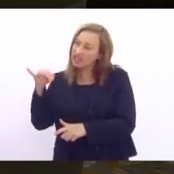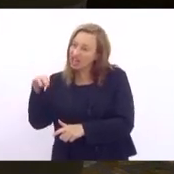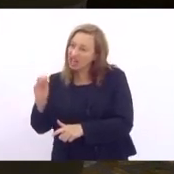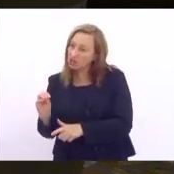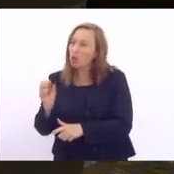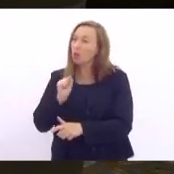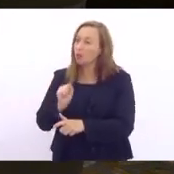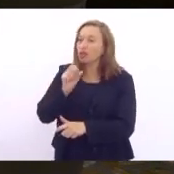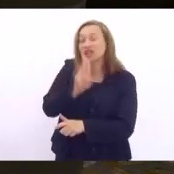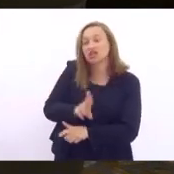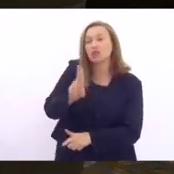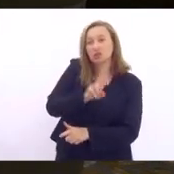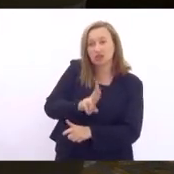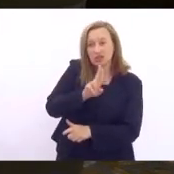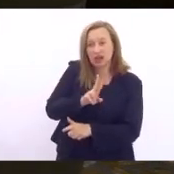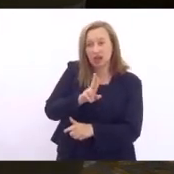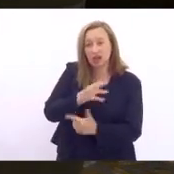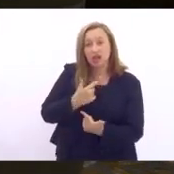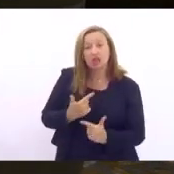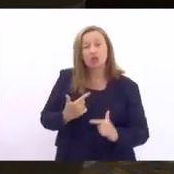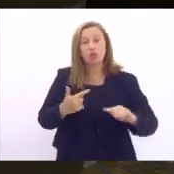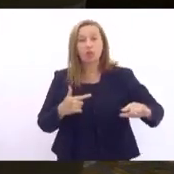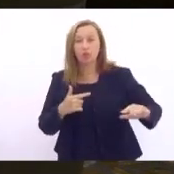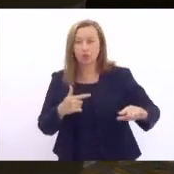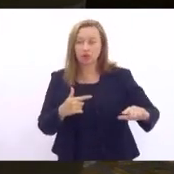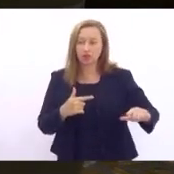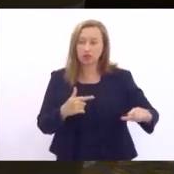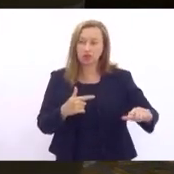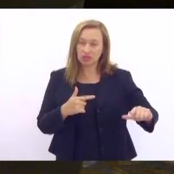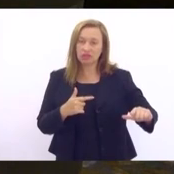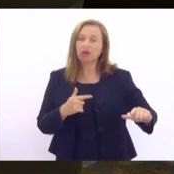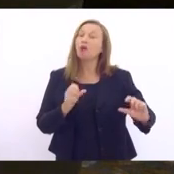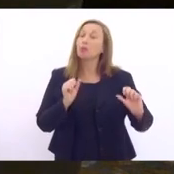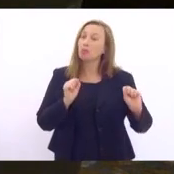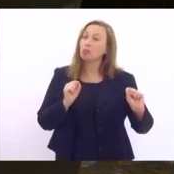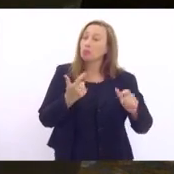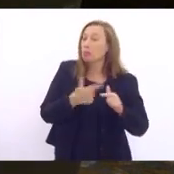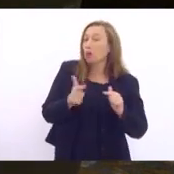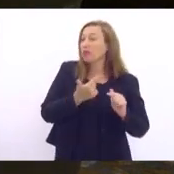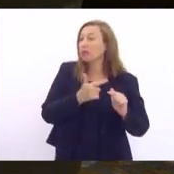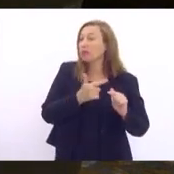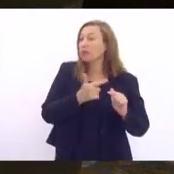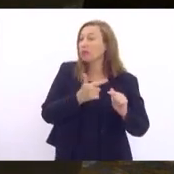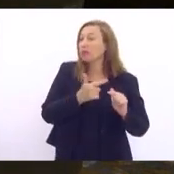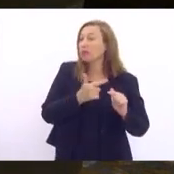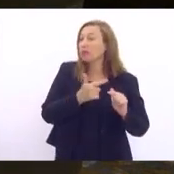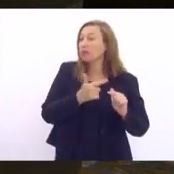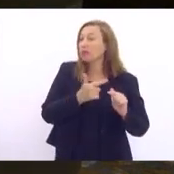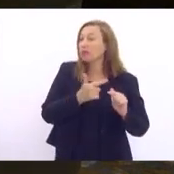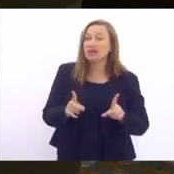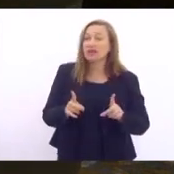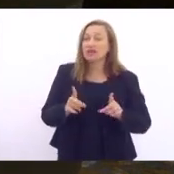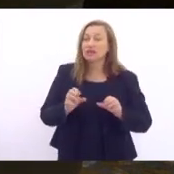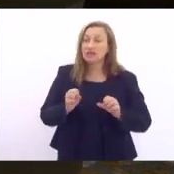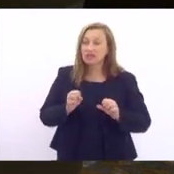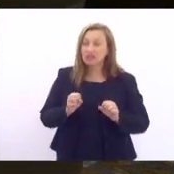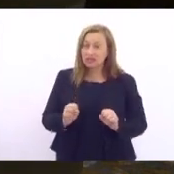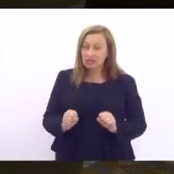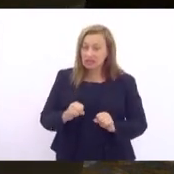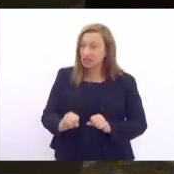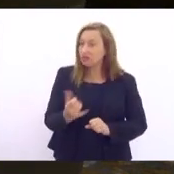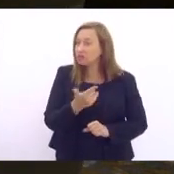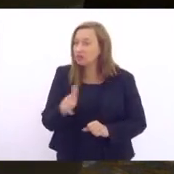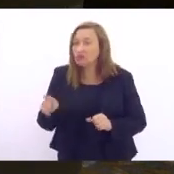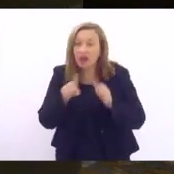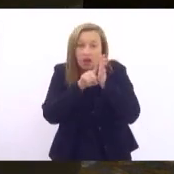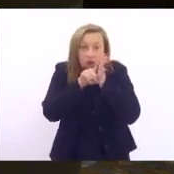ser acrescentada e plantar mais, não há problema. Agora, do jeito que está, sem consultar a área técnica... Projeto inconstitucional não pode ser.